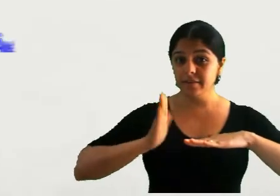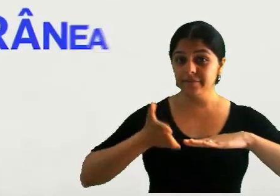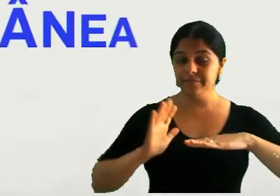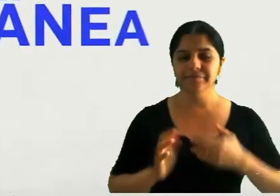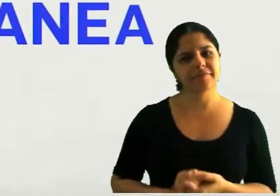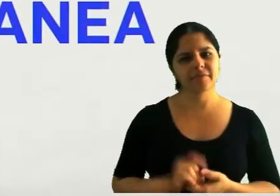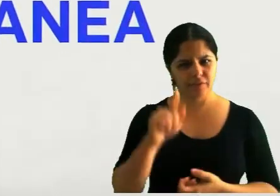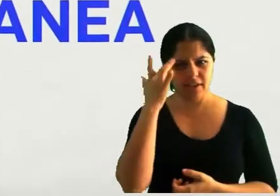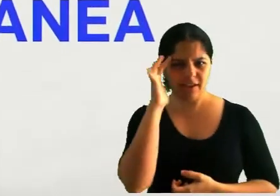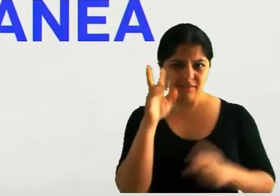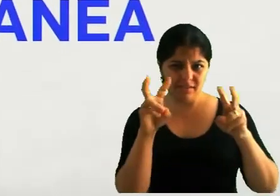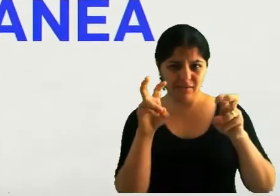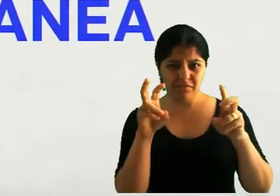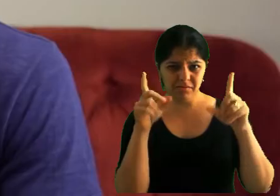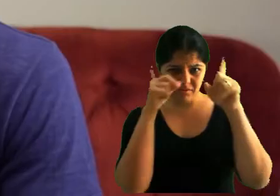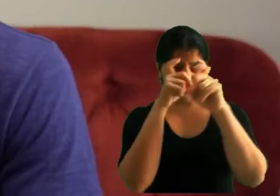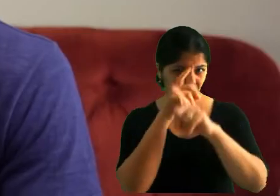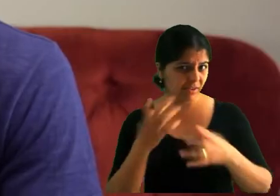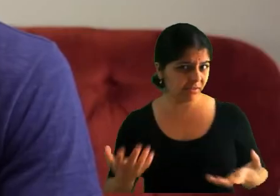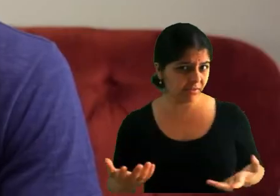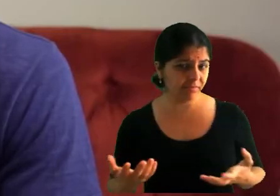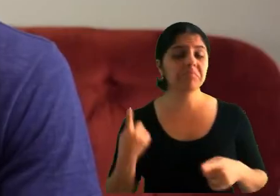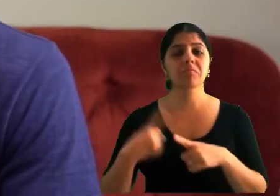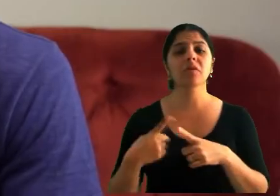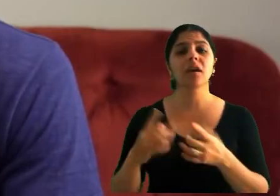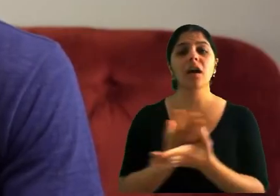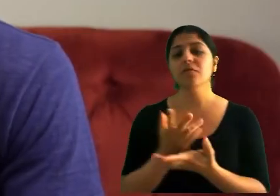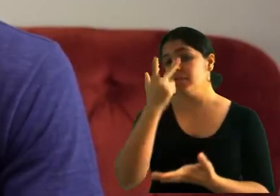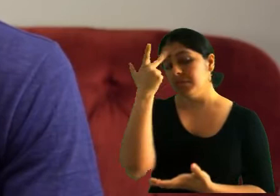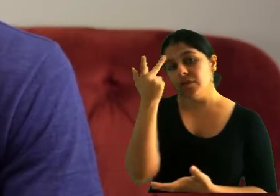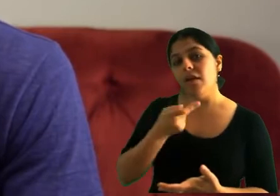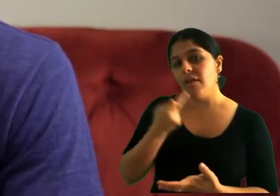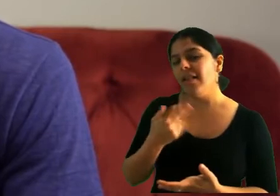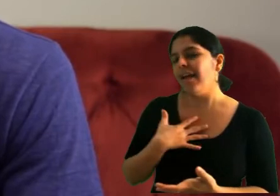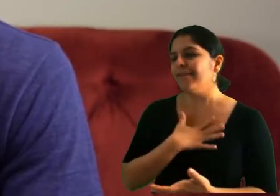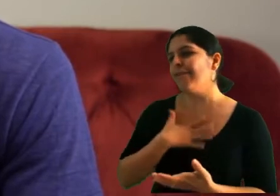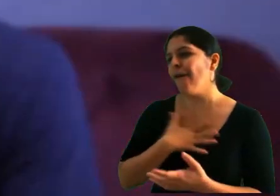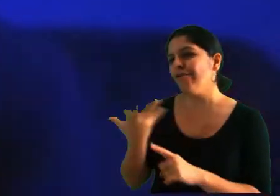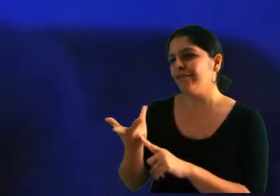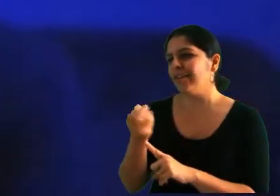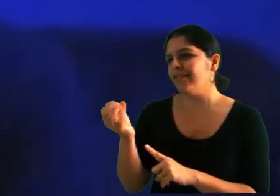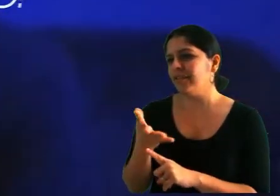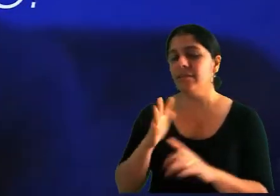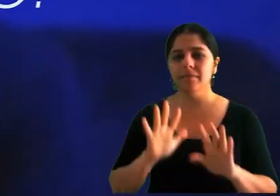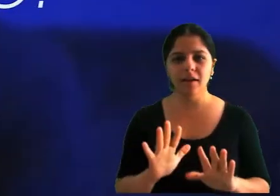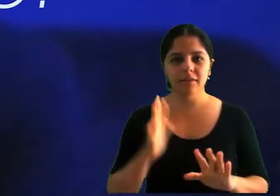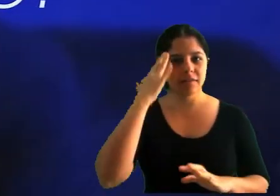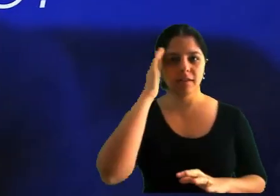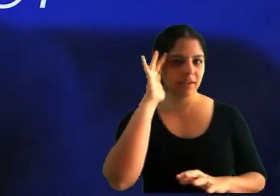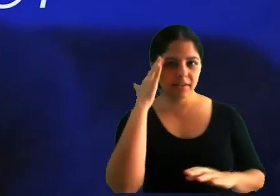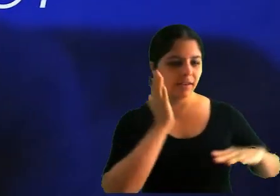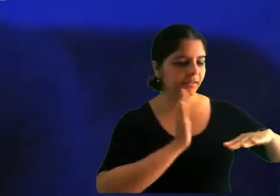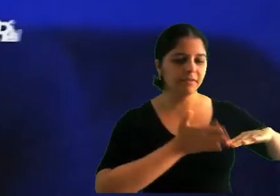Arte contemporânea. Você acha que esse assunto parece complicado? Por que será que algumas pessoas dizem que gostam de arte